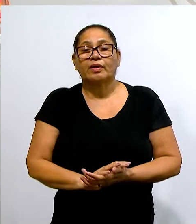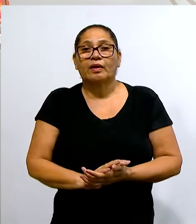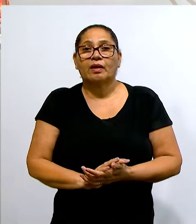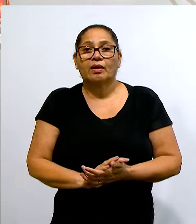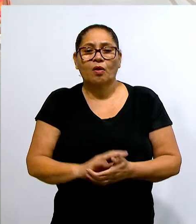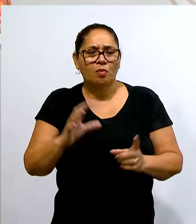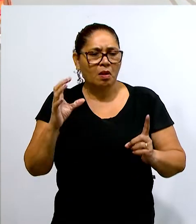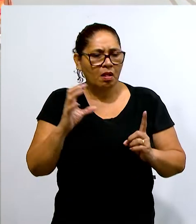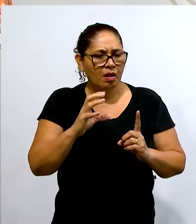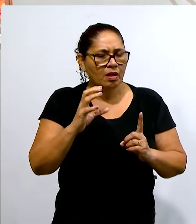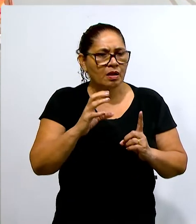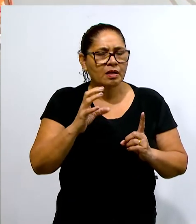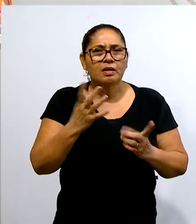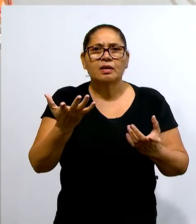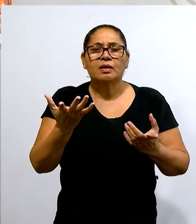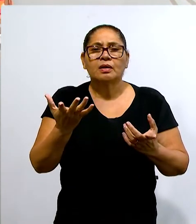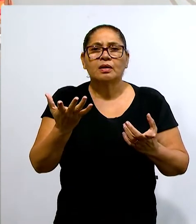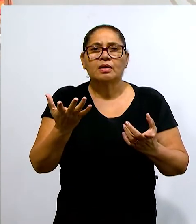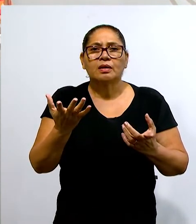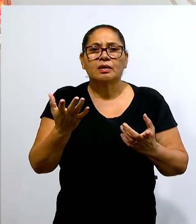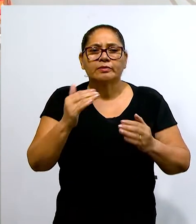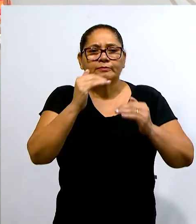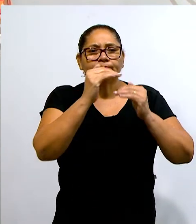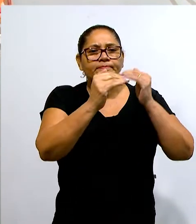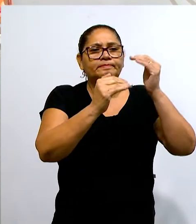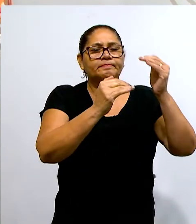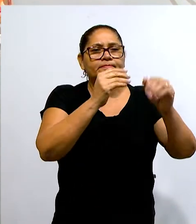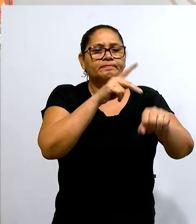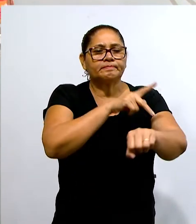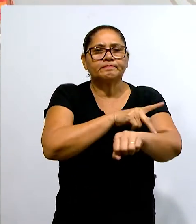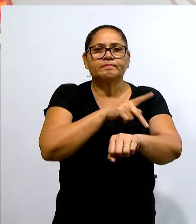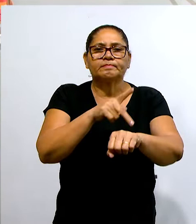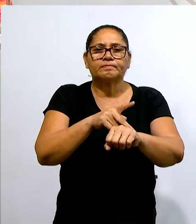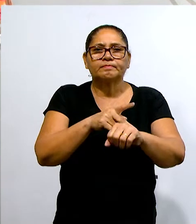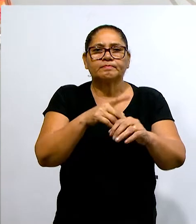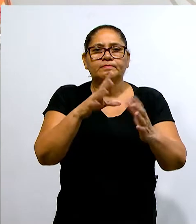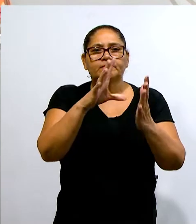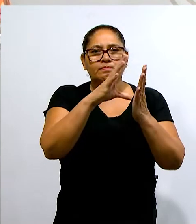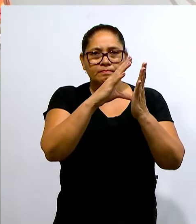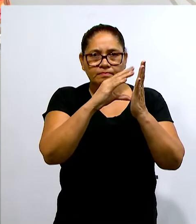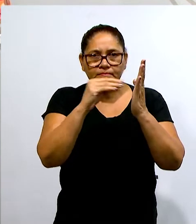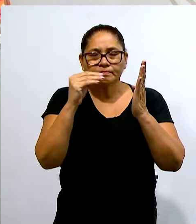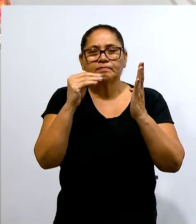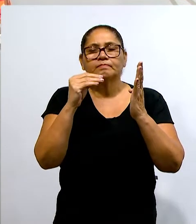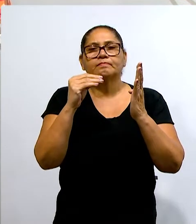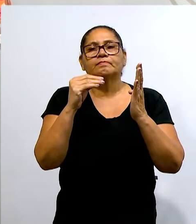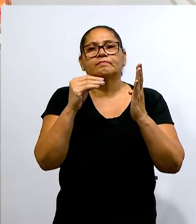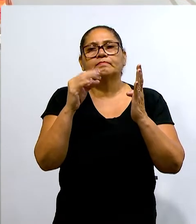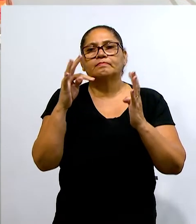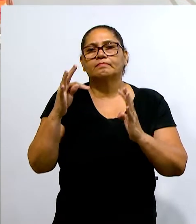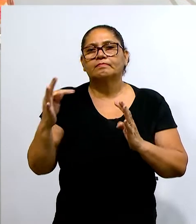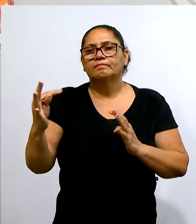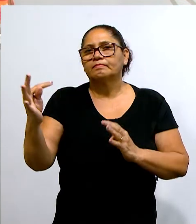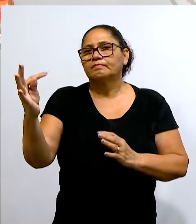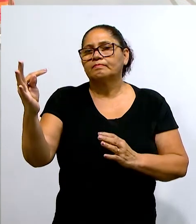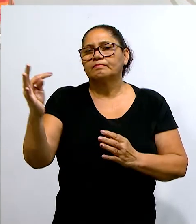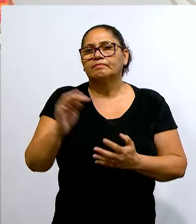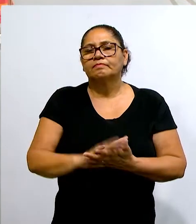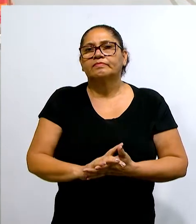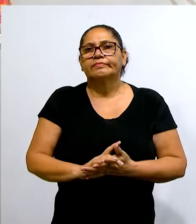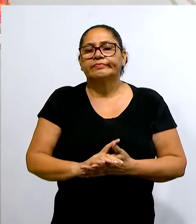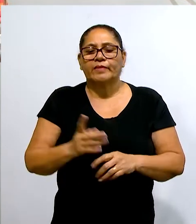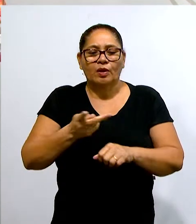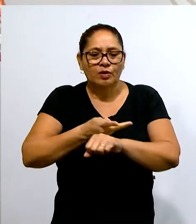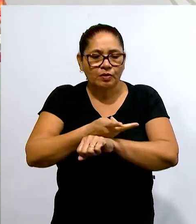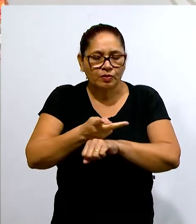áreas, né, na constituição dessa prática pedagógica. Os modelos teóricos que estão por trás de tudo isso. Então, a gente vai buscar elementos